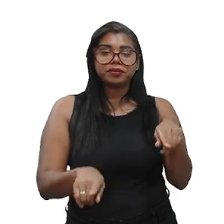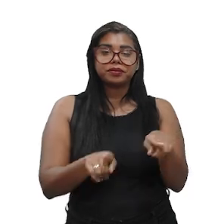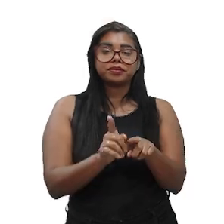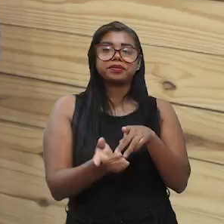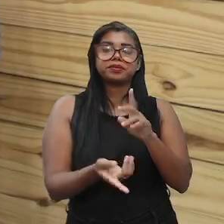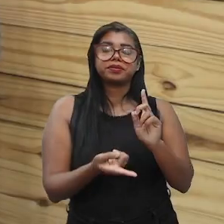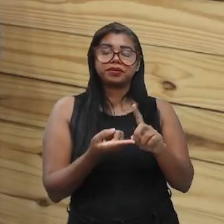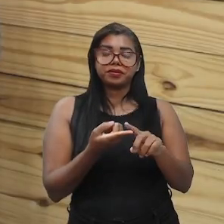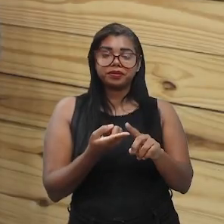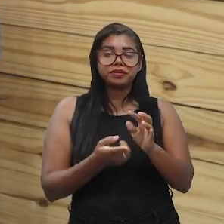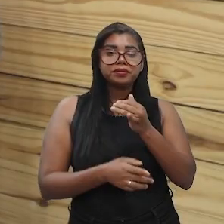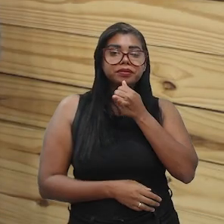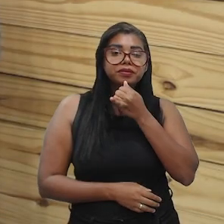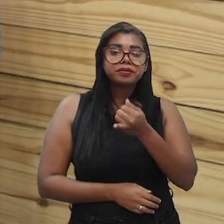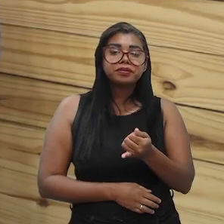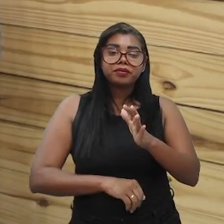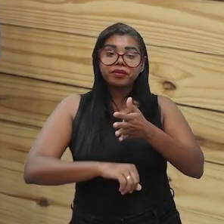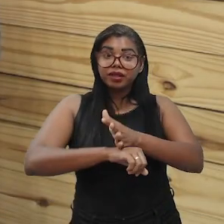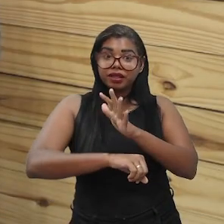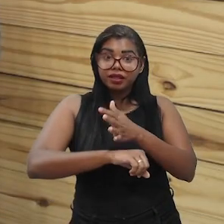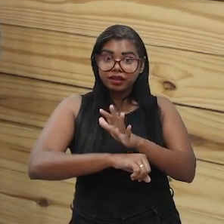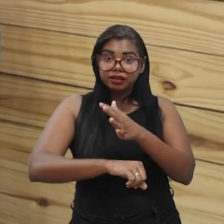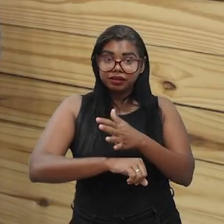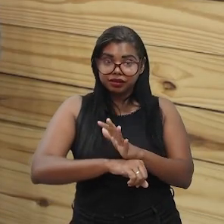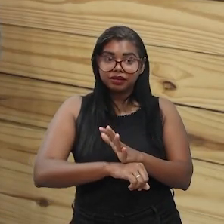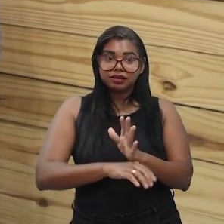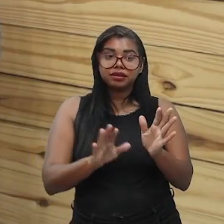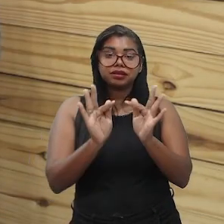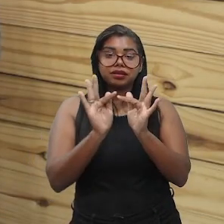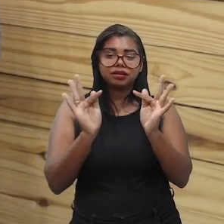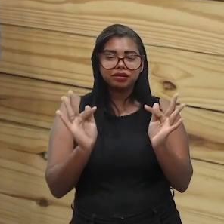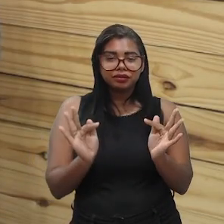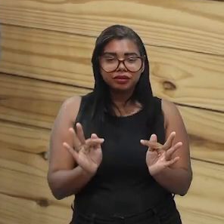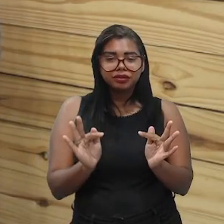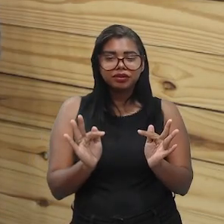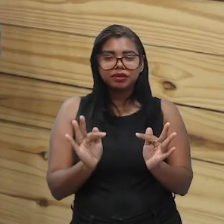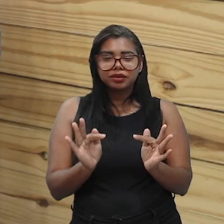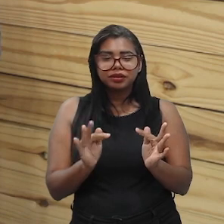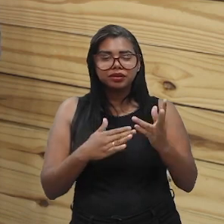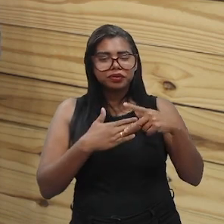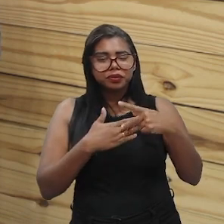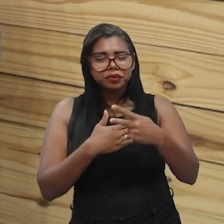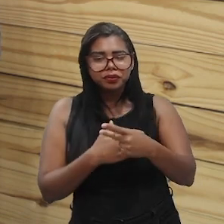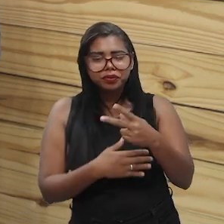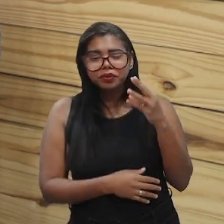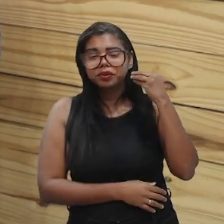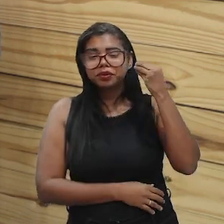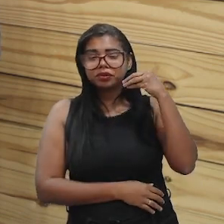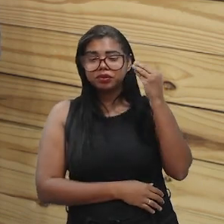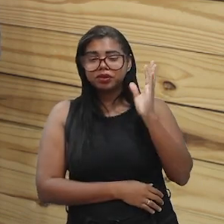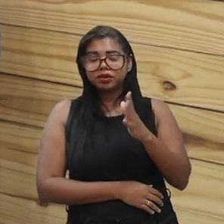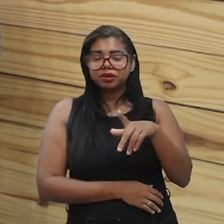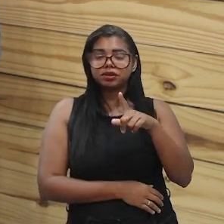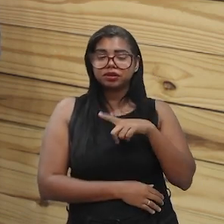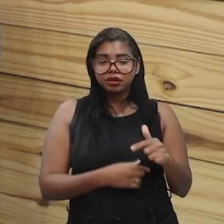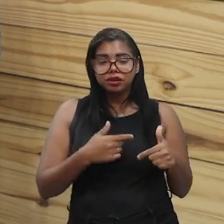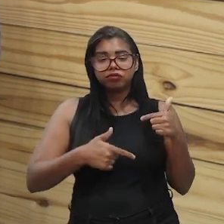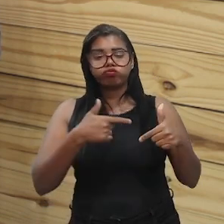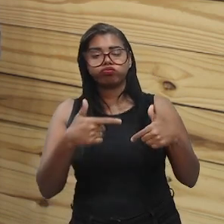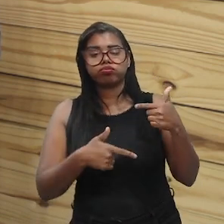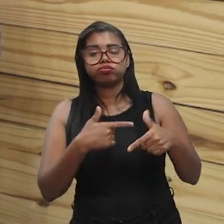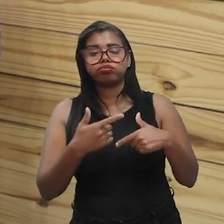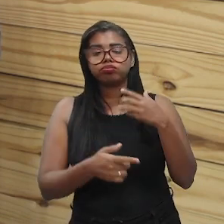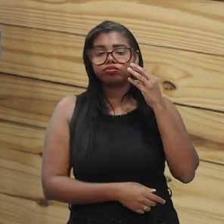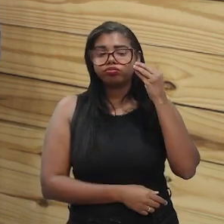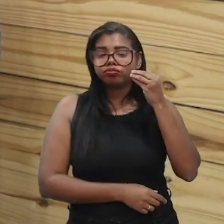profissional ele exerce aquela determinada função, então aí com a experiência que a gente tem de mercado, né, a